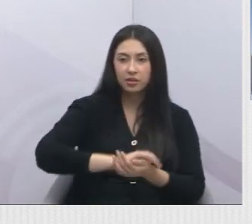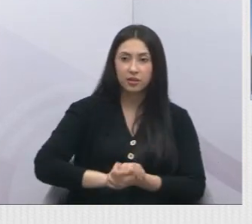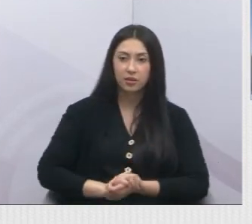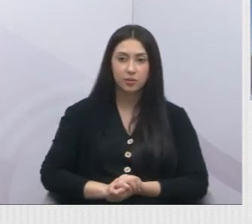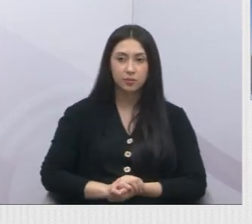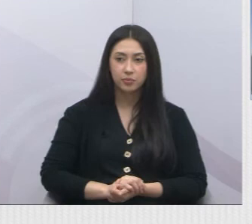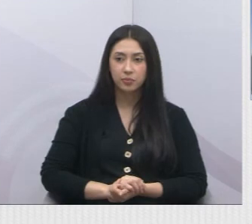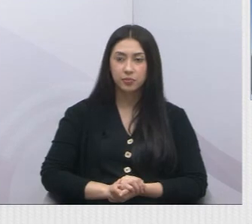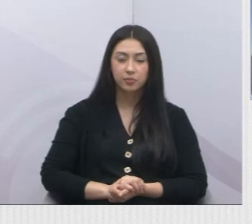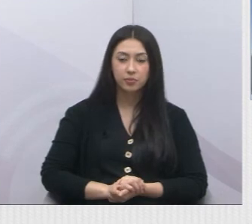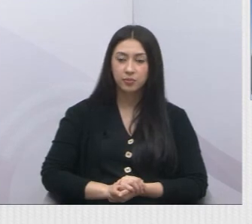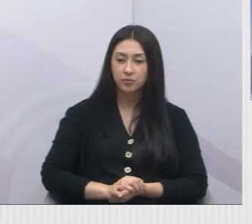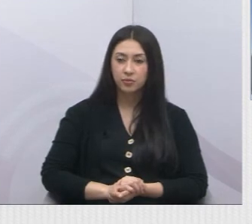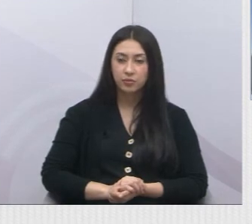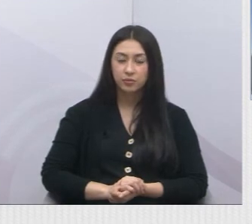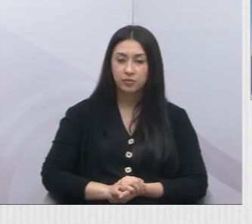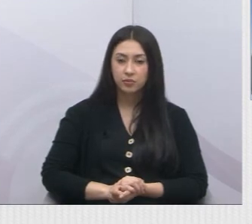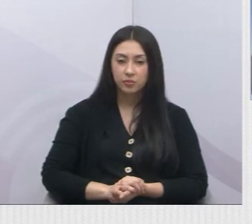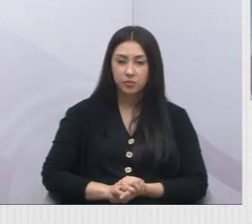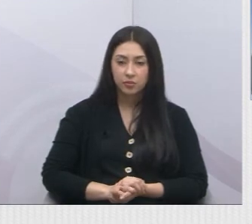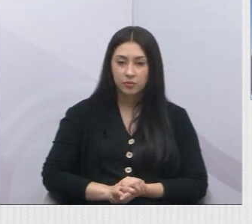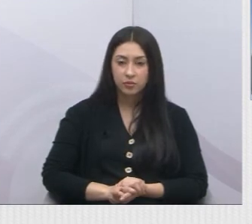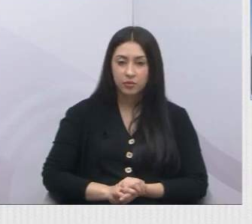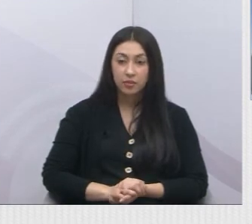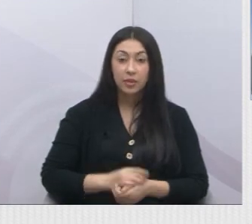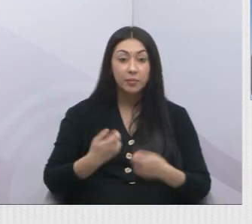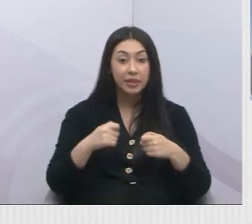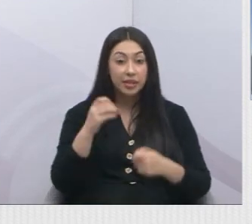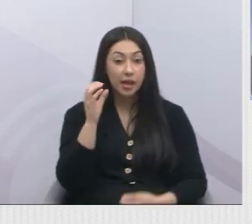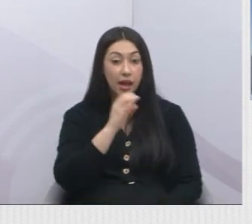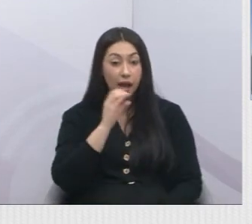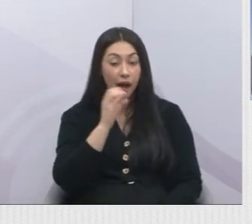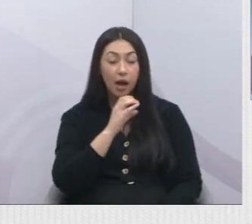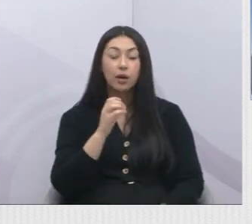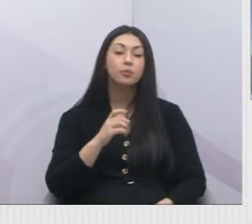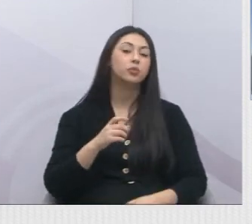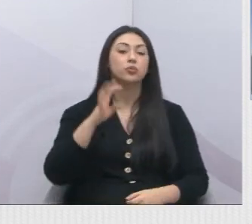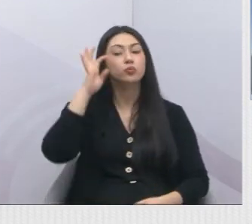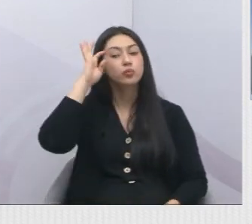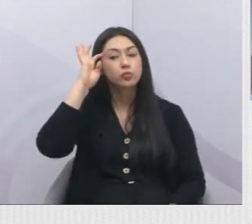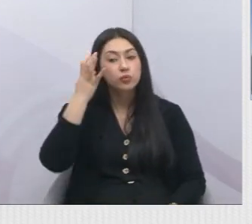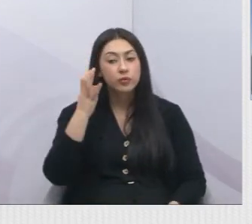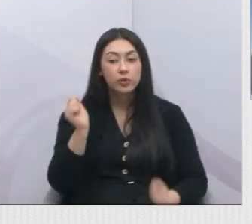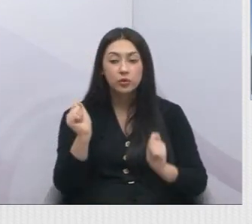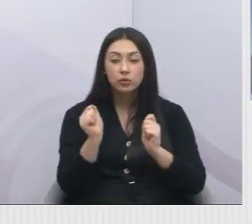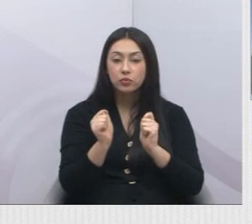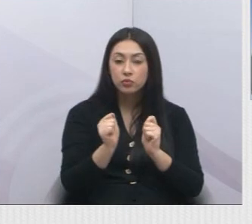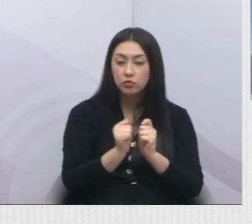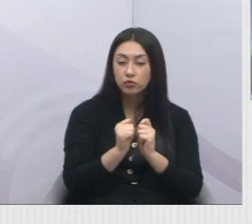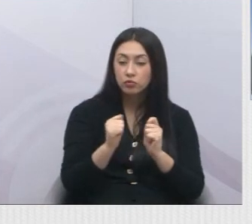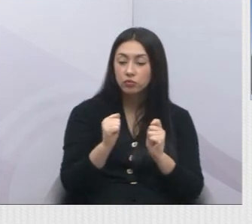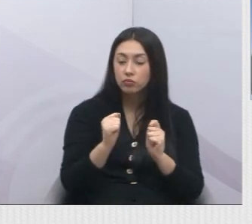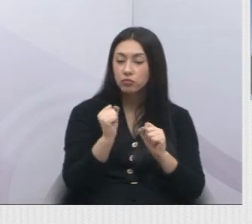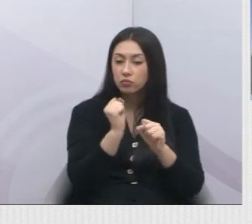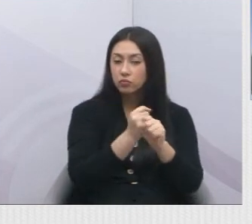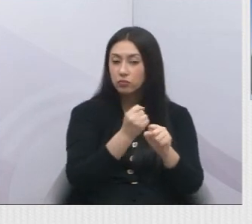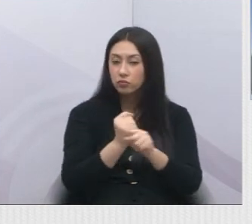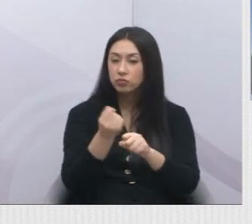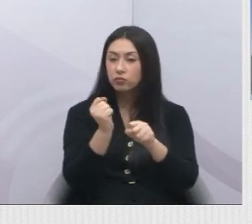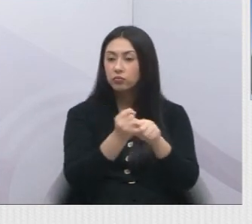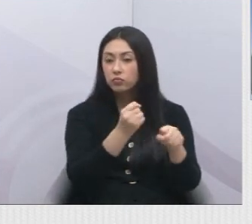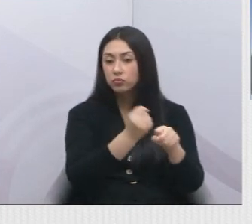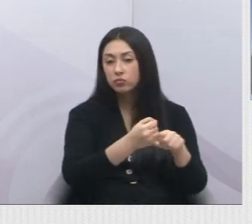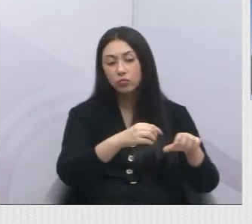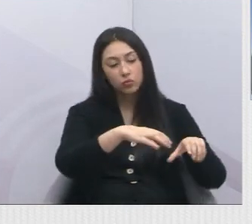mobilidade urbana, que ela tome providência o mais rápido possível, junto com a nossa infraestrutura, para que faça